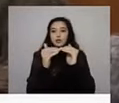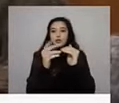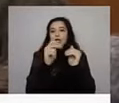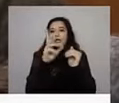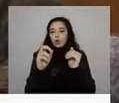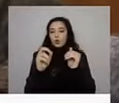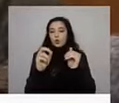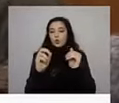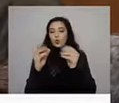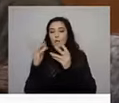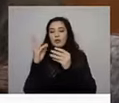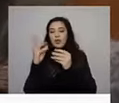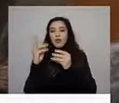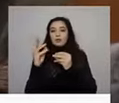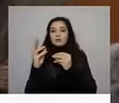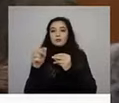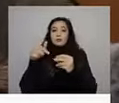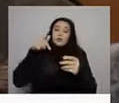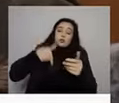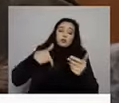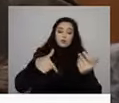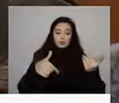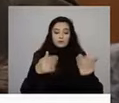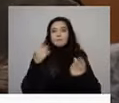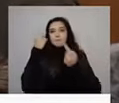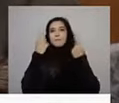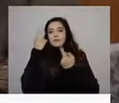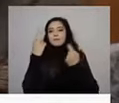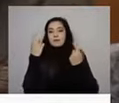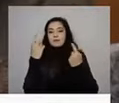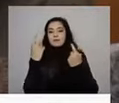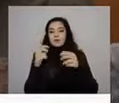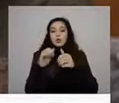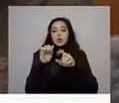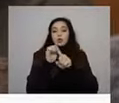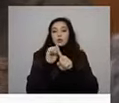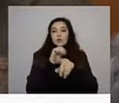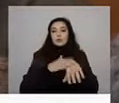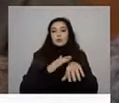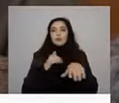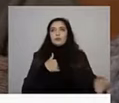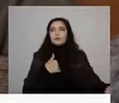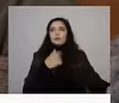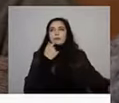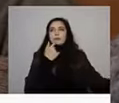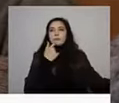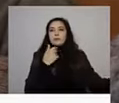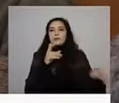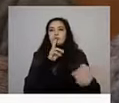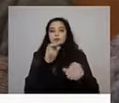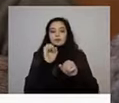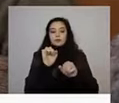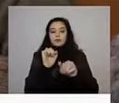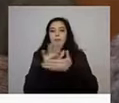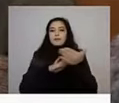aqui estamos hoje a ponderar, a corrigir. Porque daquilo que eu aprendi da sua resposta, o erro material baseia-se em ter sido